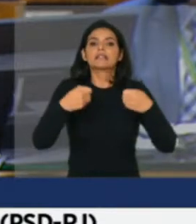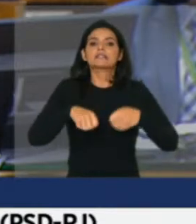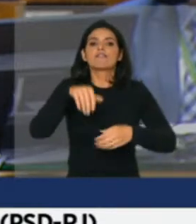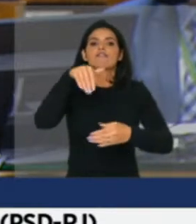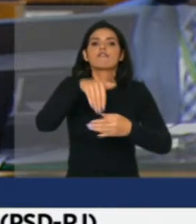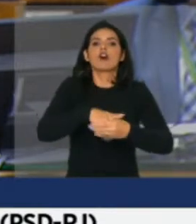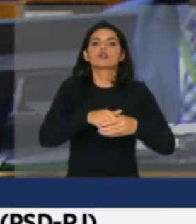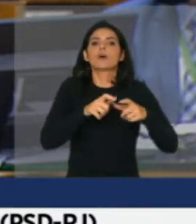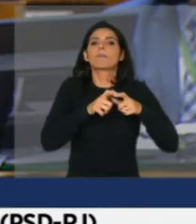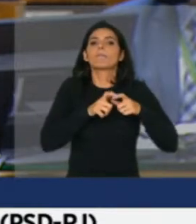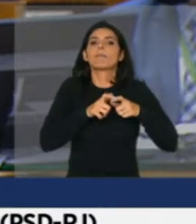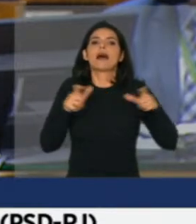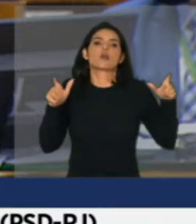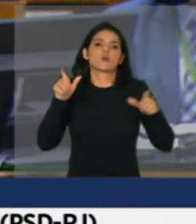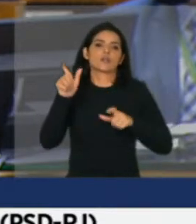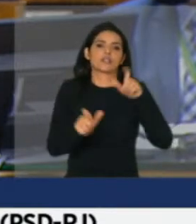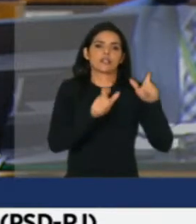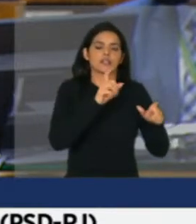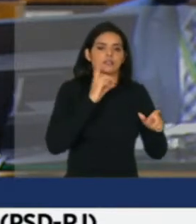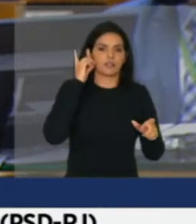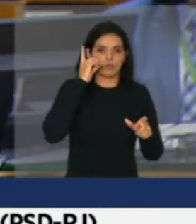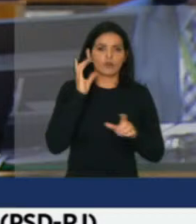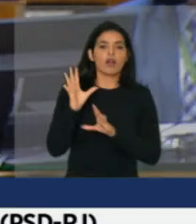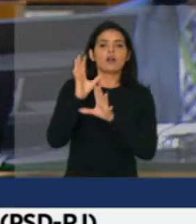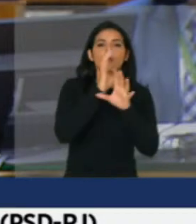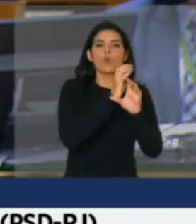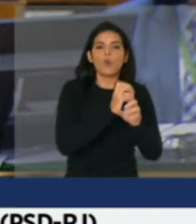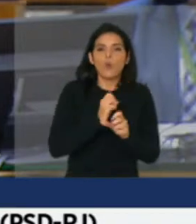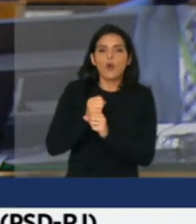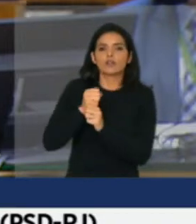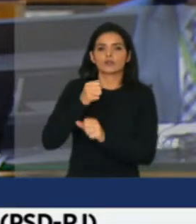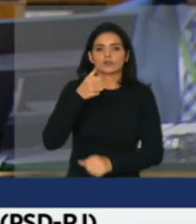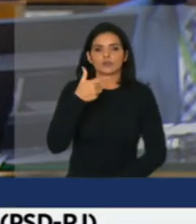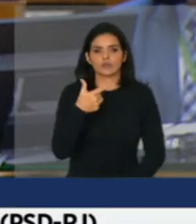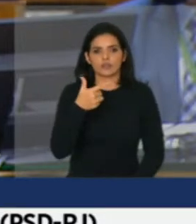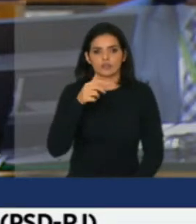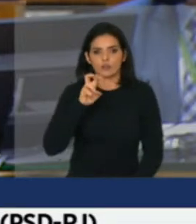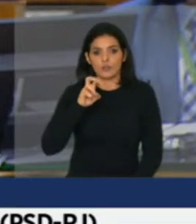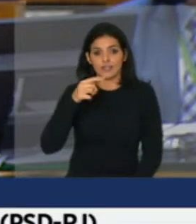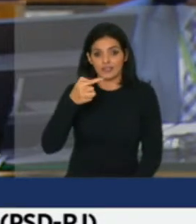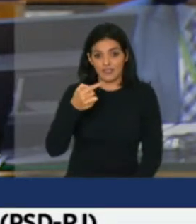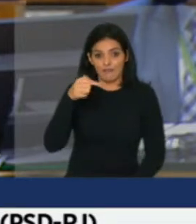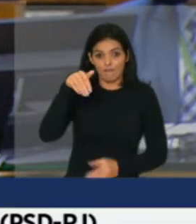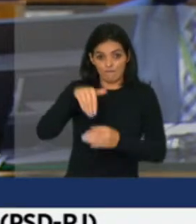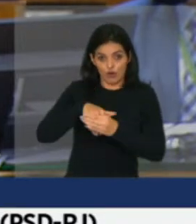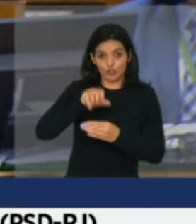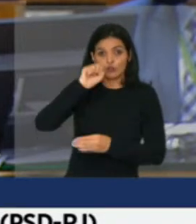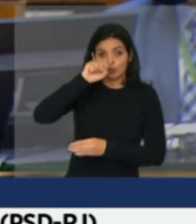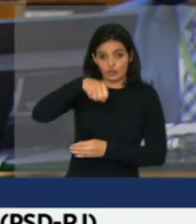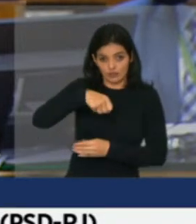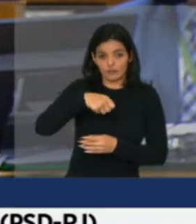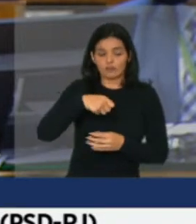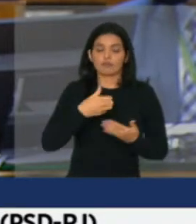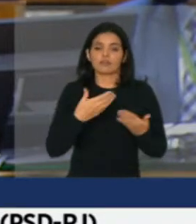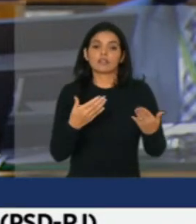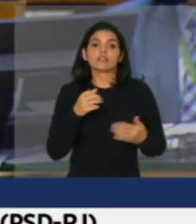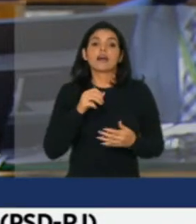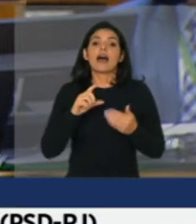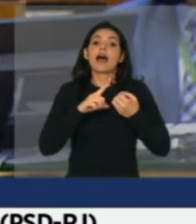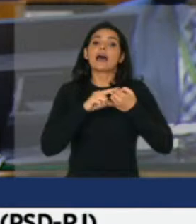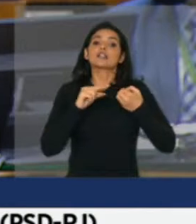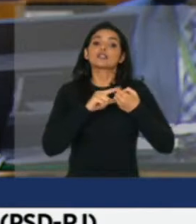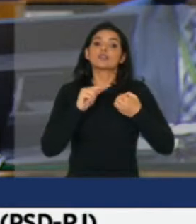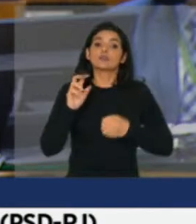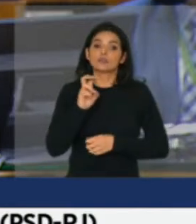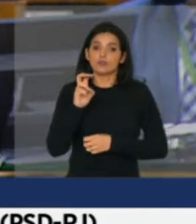maioria absoluta dos membros da Casa, ou seja, no mínimo 257 votos sim, conforme o artigo